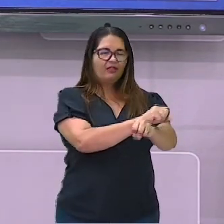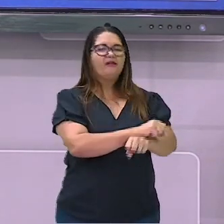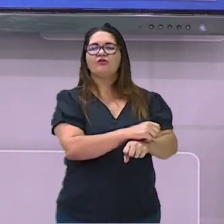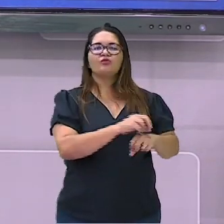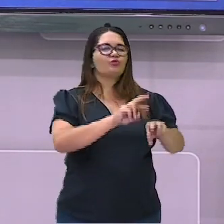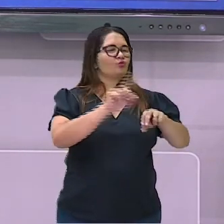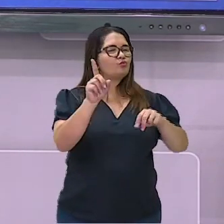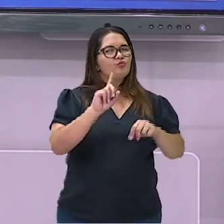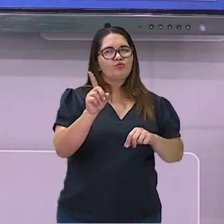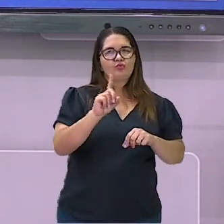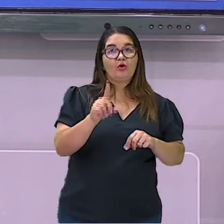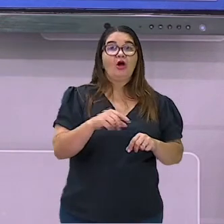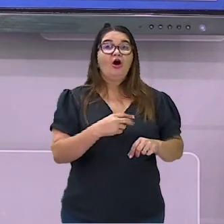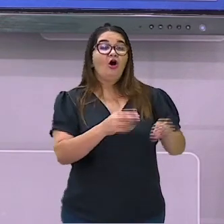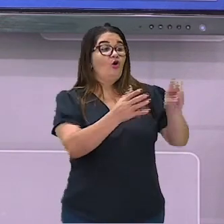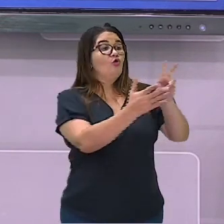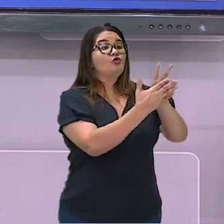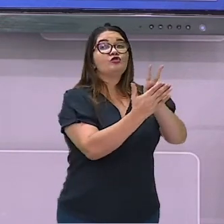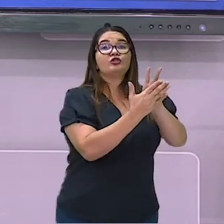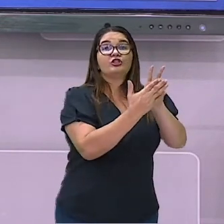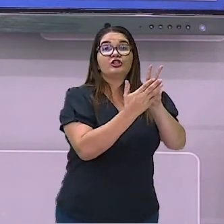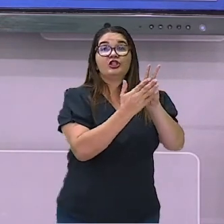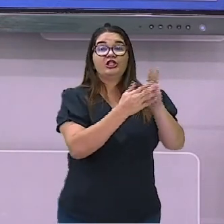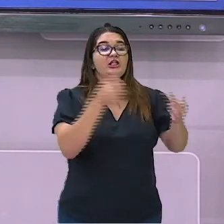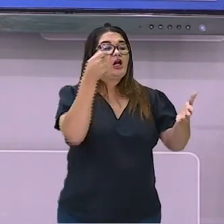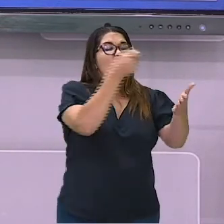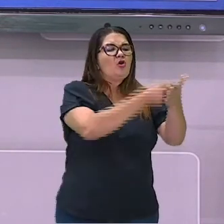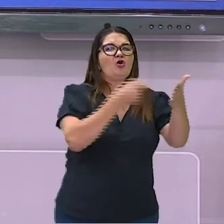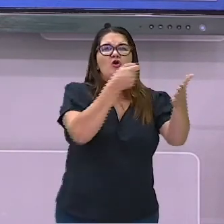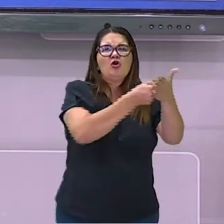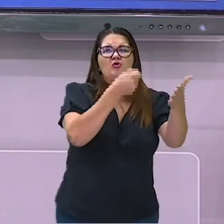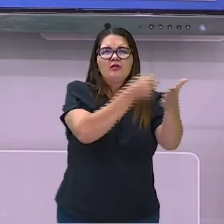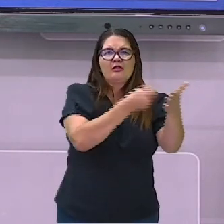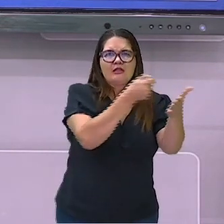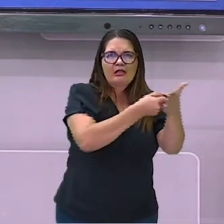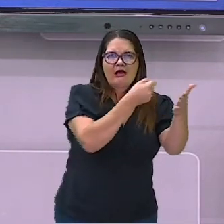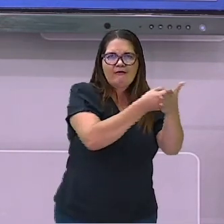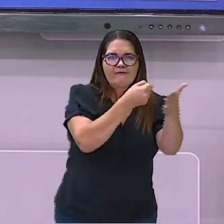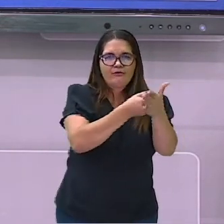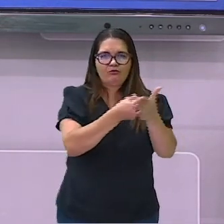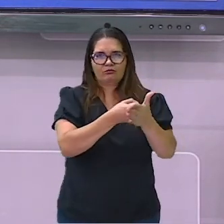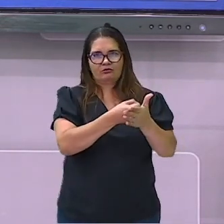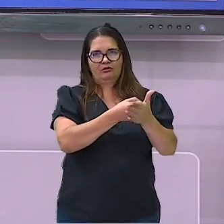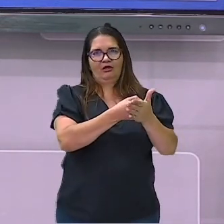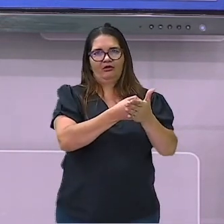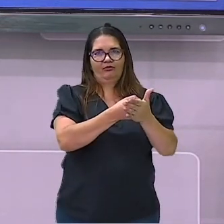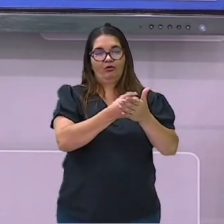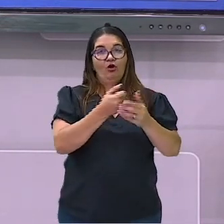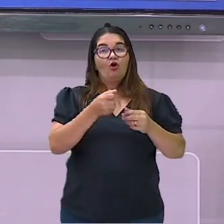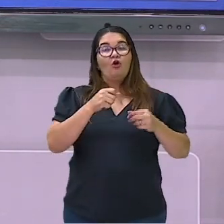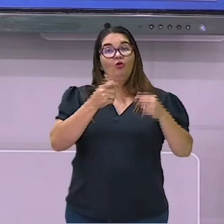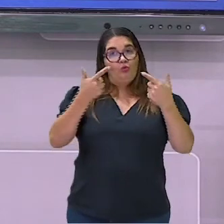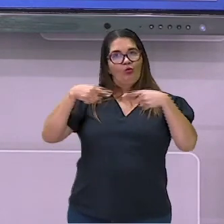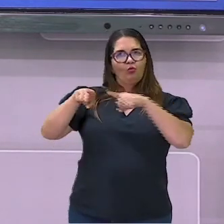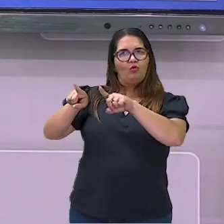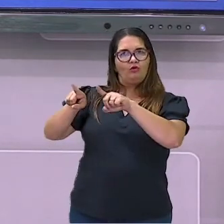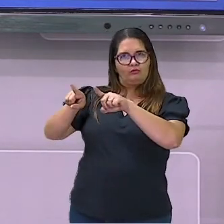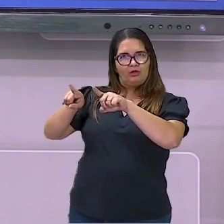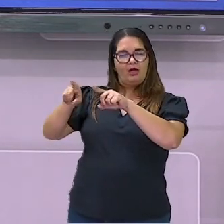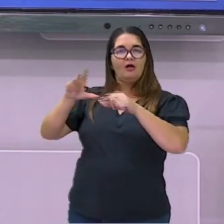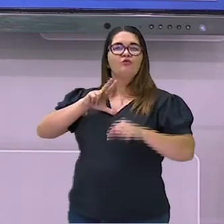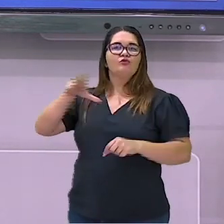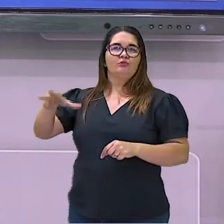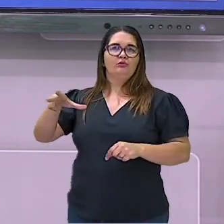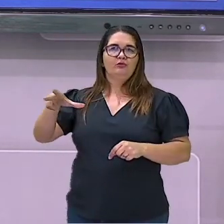pirataria. Hoje ainda tem os produtos piratas? Então, quando eu estou falando que a história lá do passado